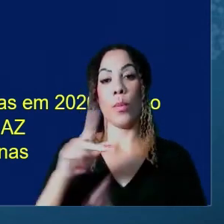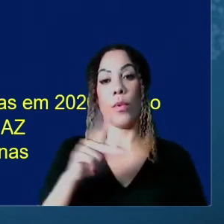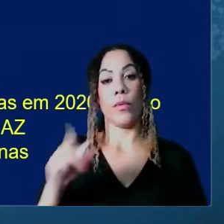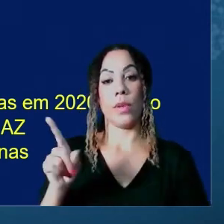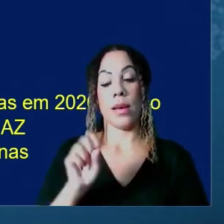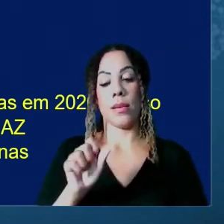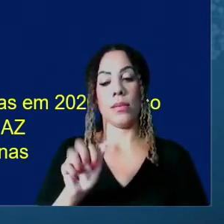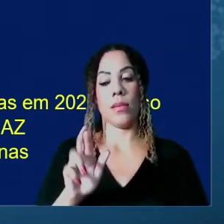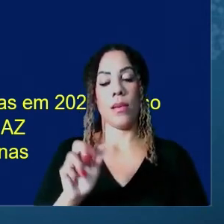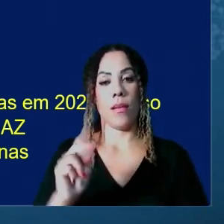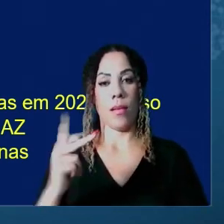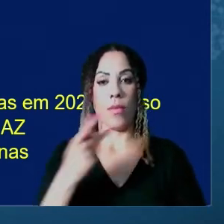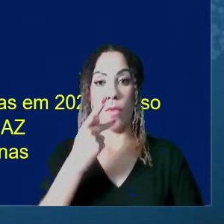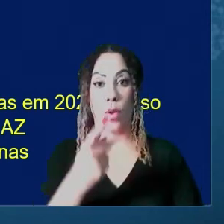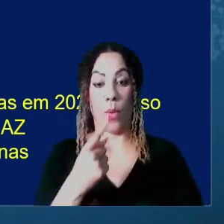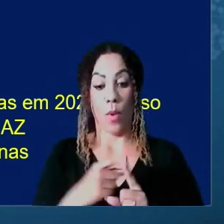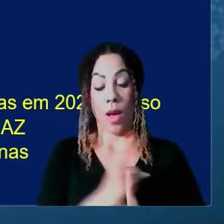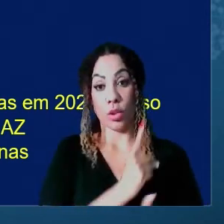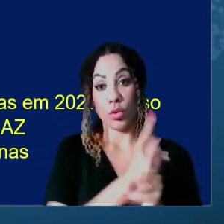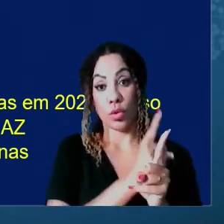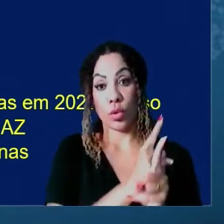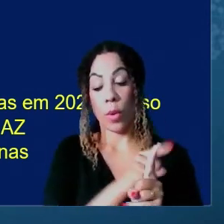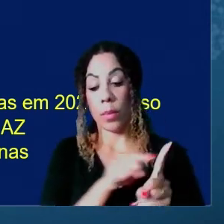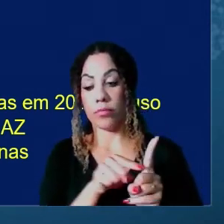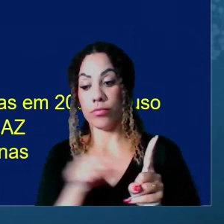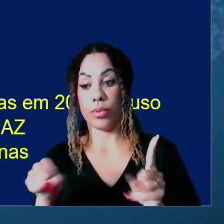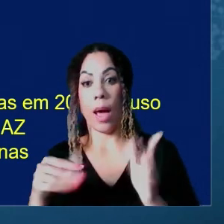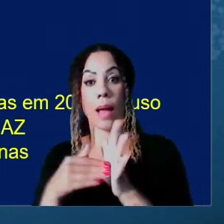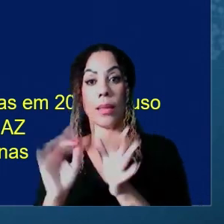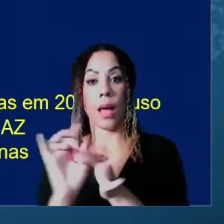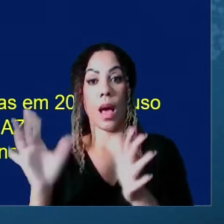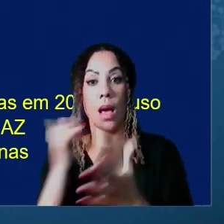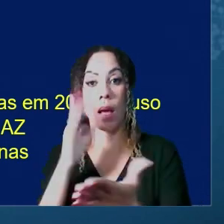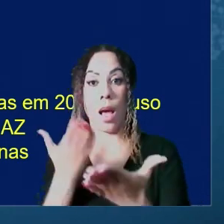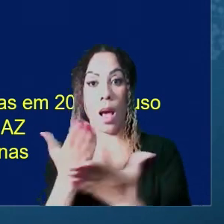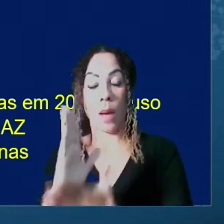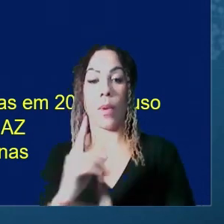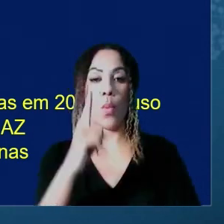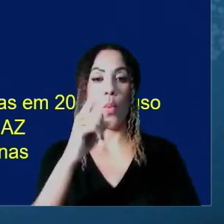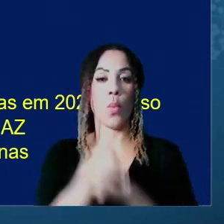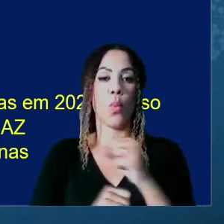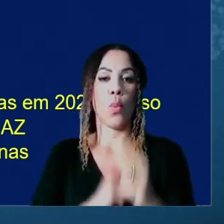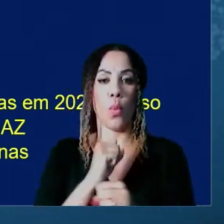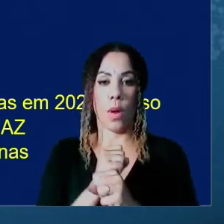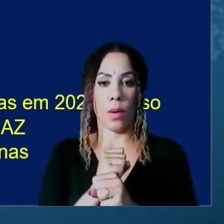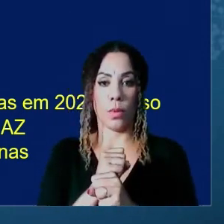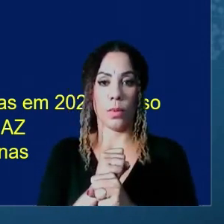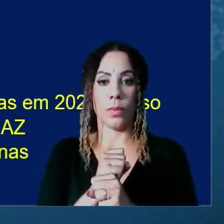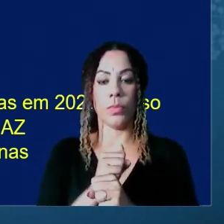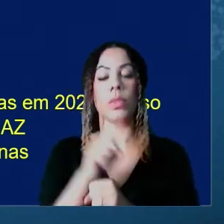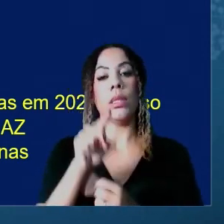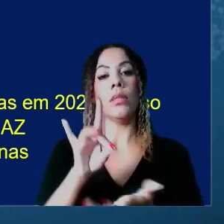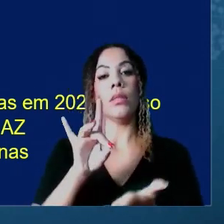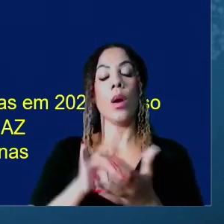da descoberta ao licenciamento, 1 ano. Isso realmente mudou o paradigma do desenvolvimento de um